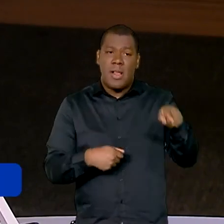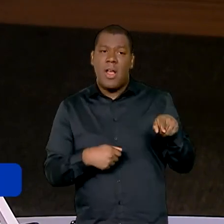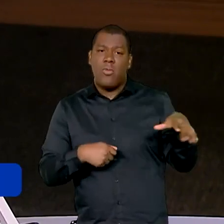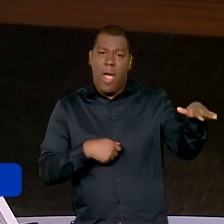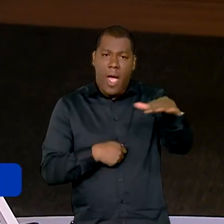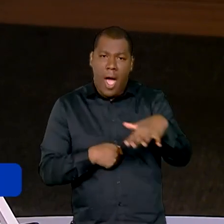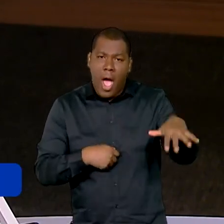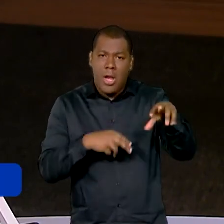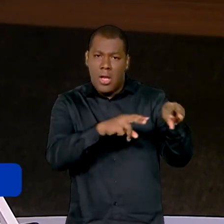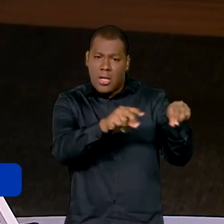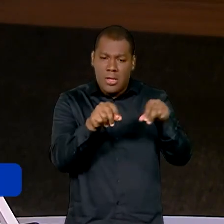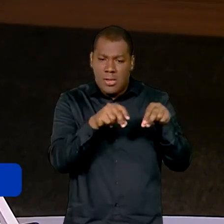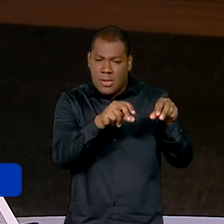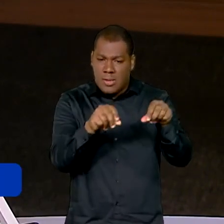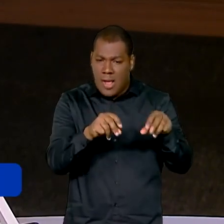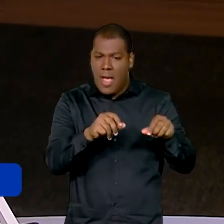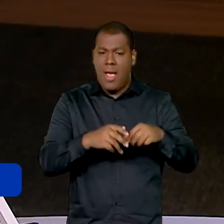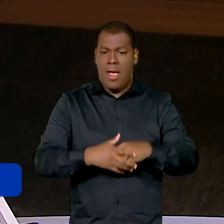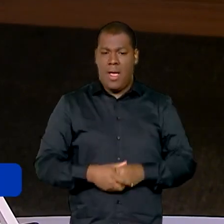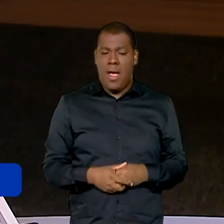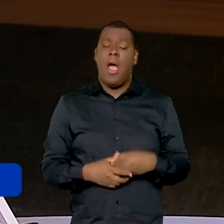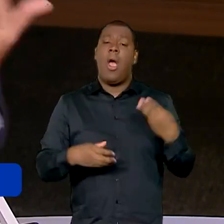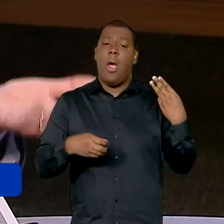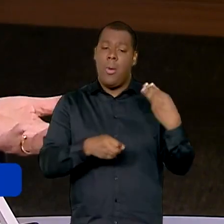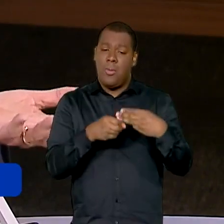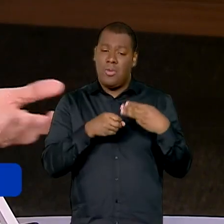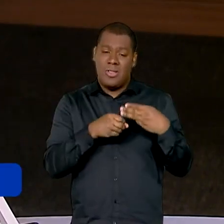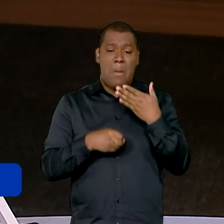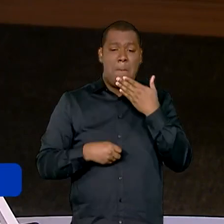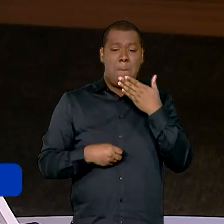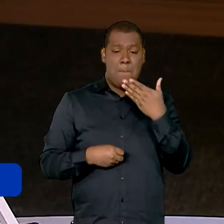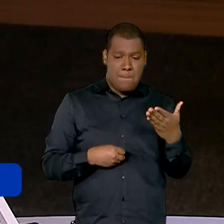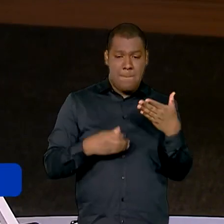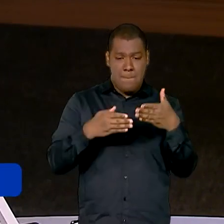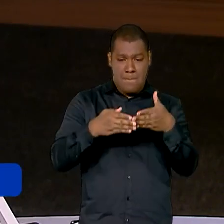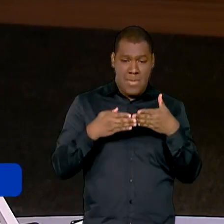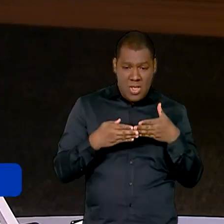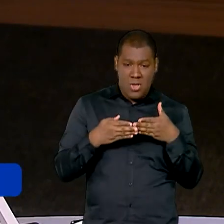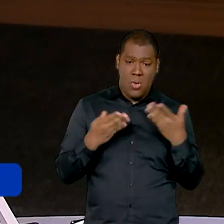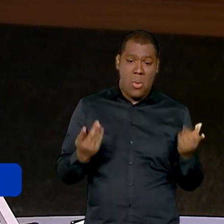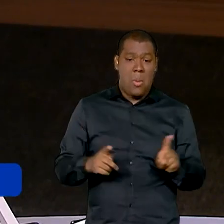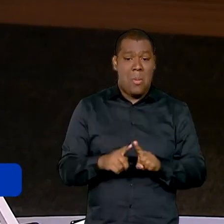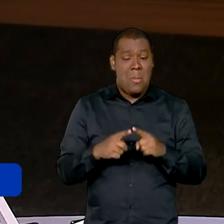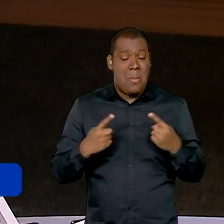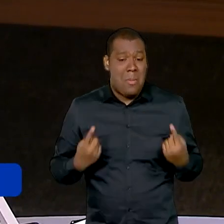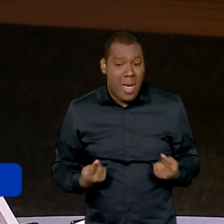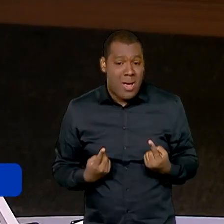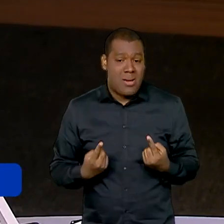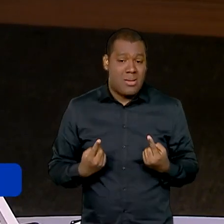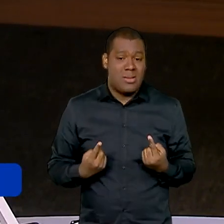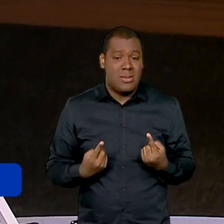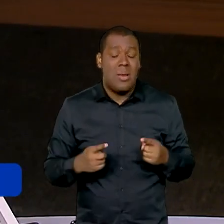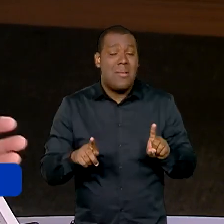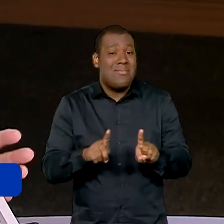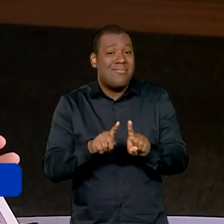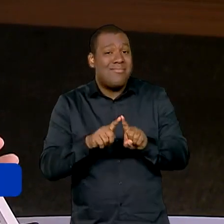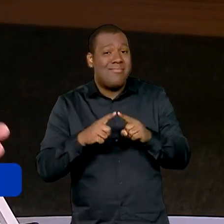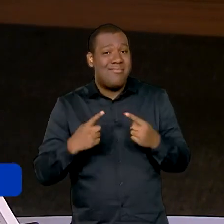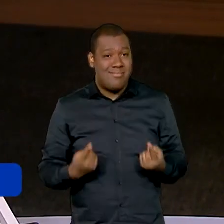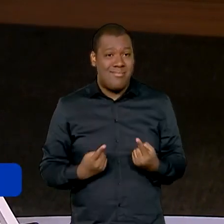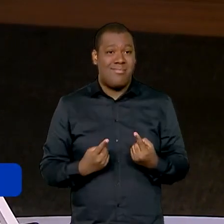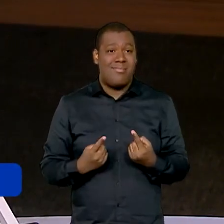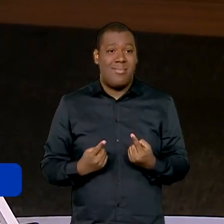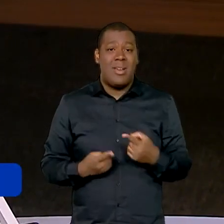Então, alguns municípios mandaram o pedido, mas não mandaram a comprovação da existência do terreno, então esses não foram